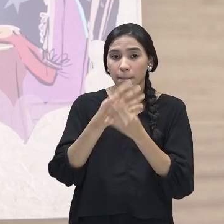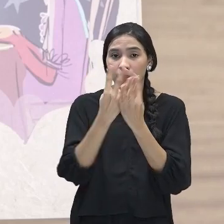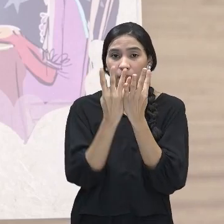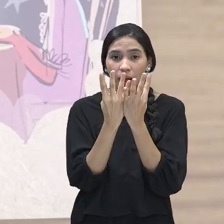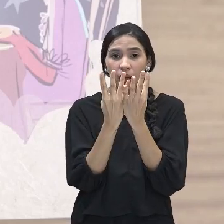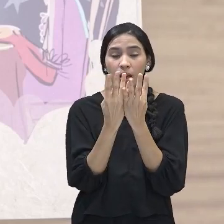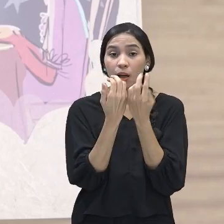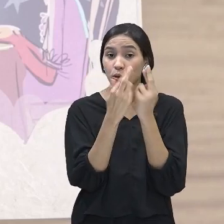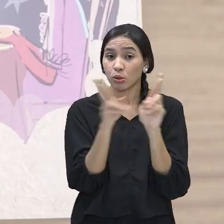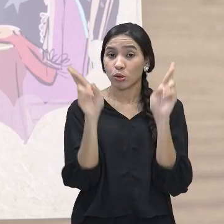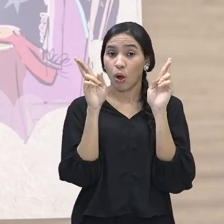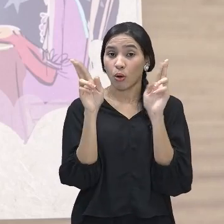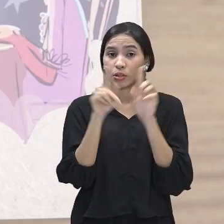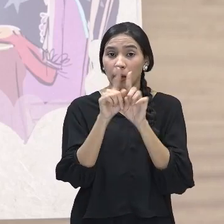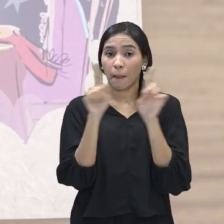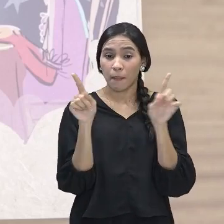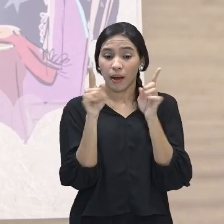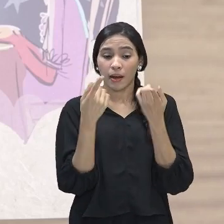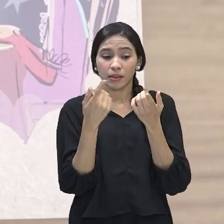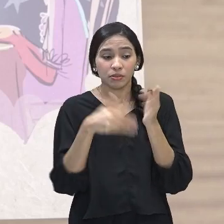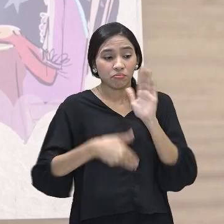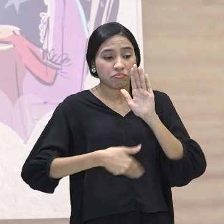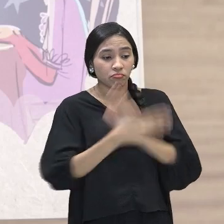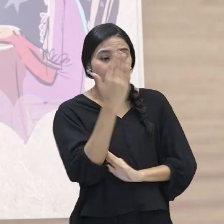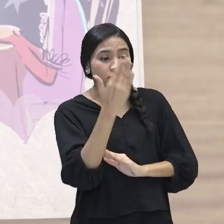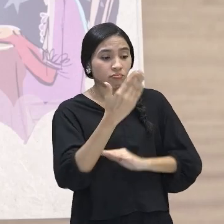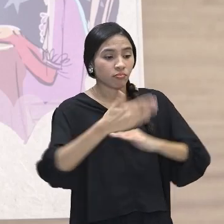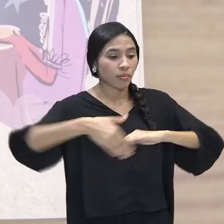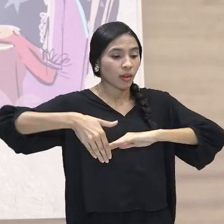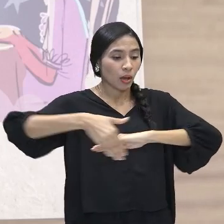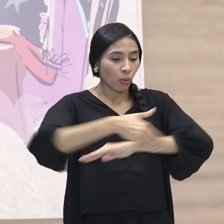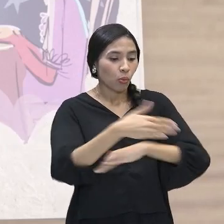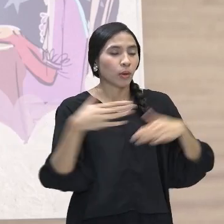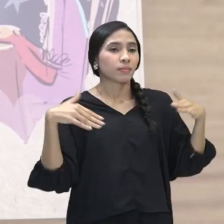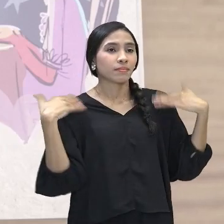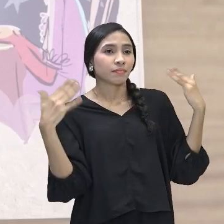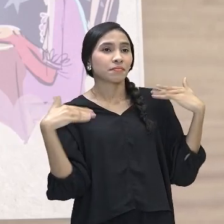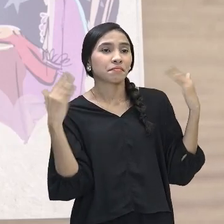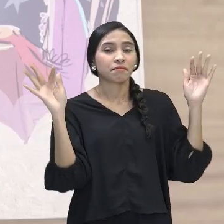No entanto, ao sair de lá, atravessa a rua muito contente pelas